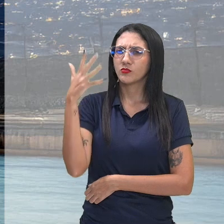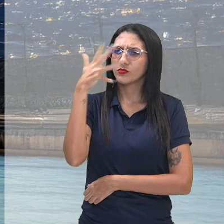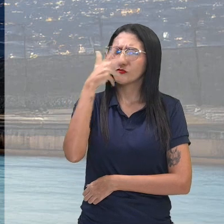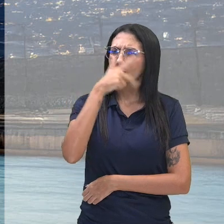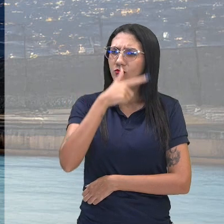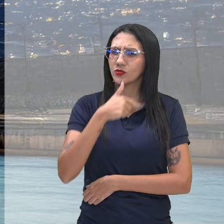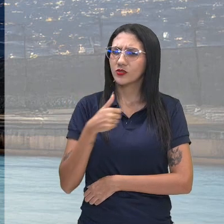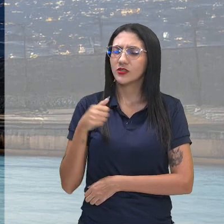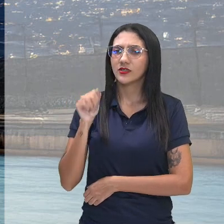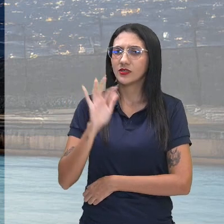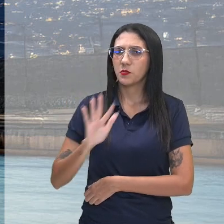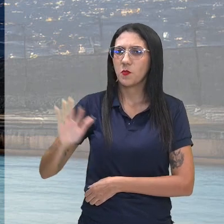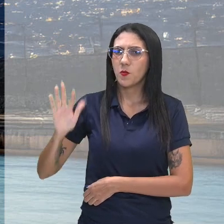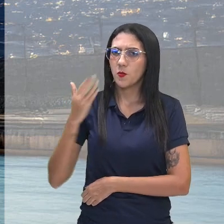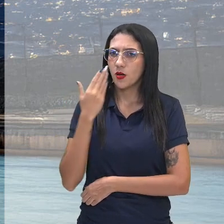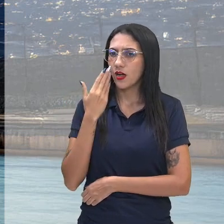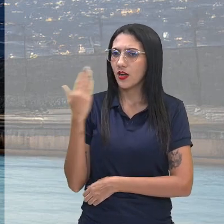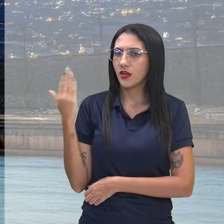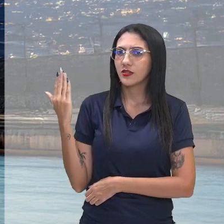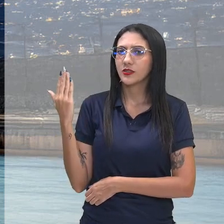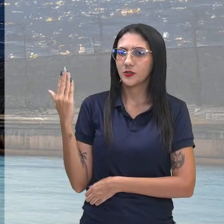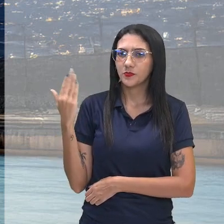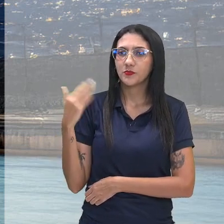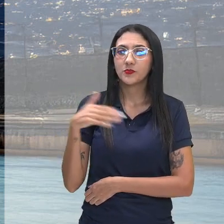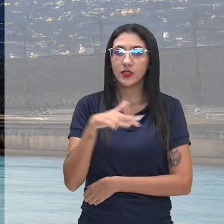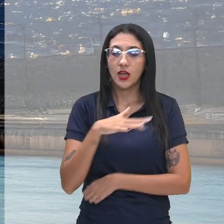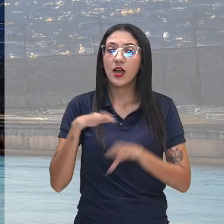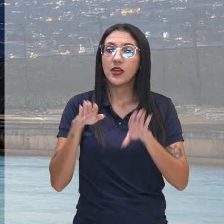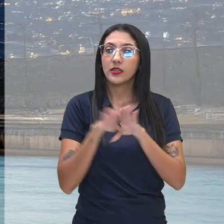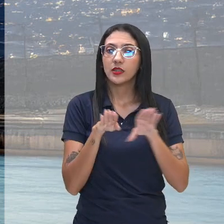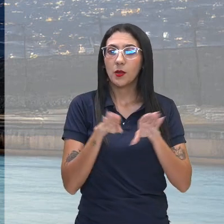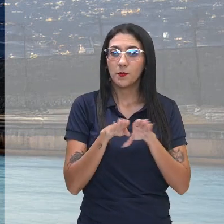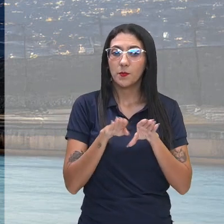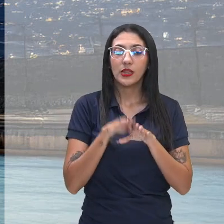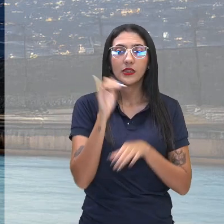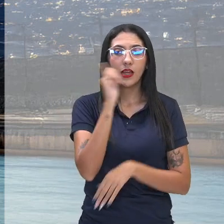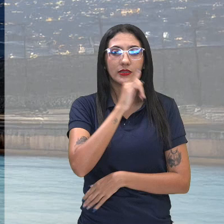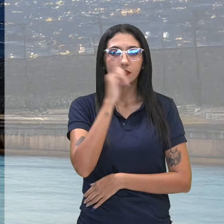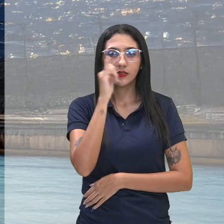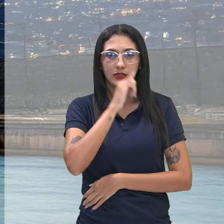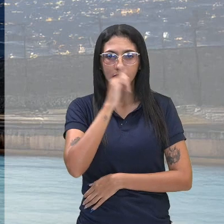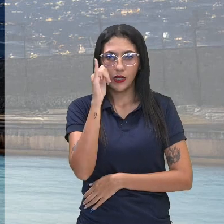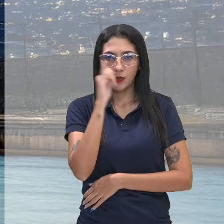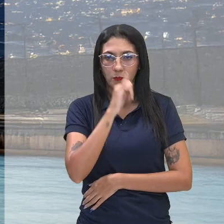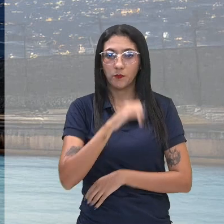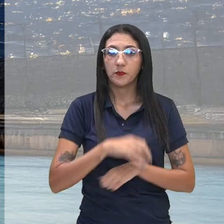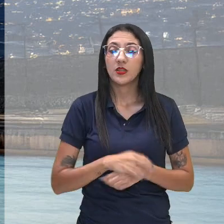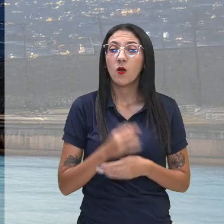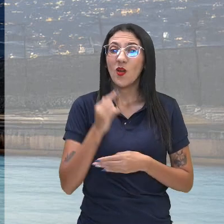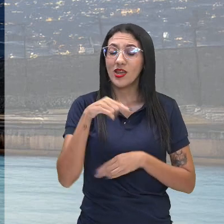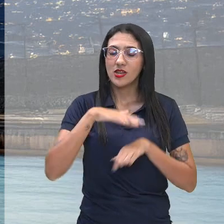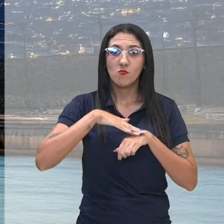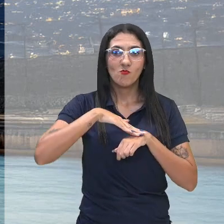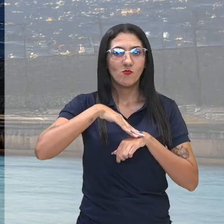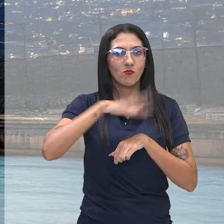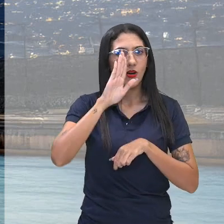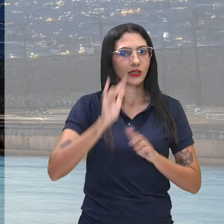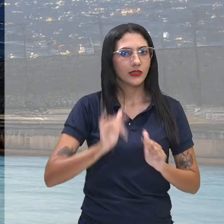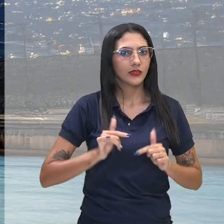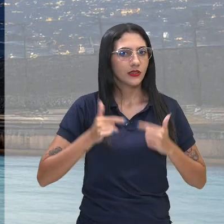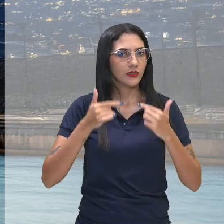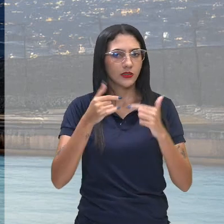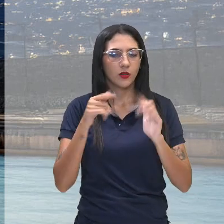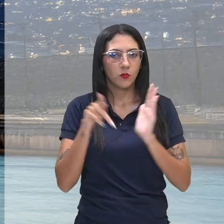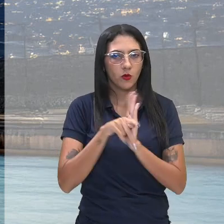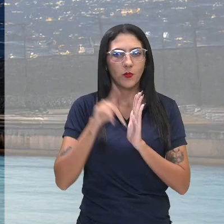vulcão Etna, na Sicília, região ali da Itália. E ele é o vulcão mais ativo da Europa e ele